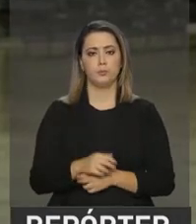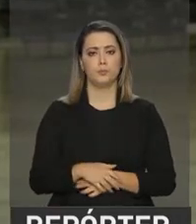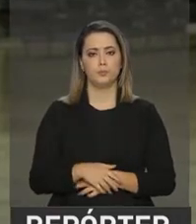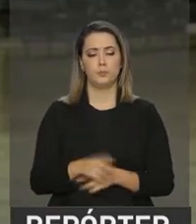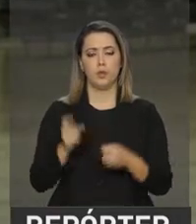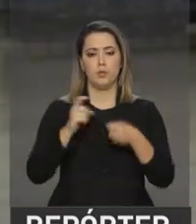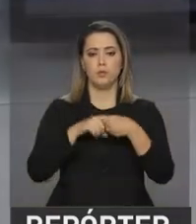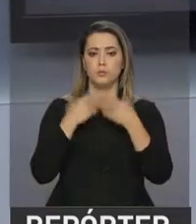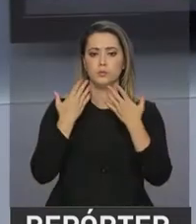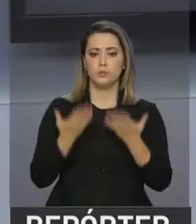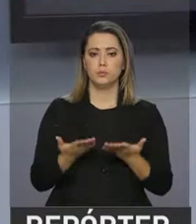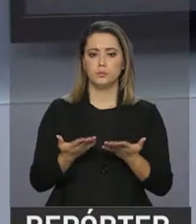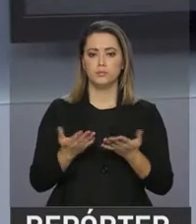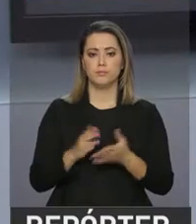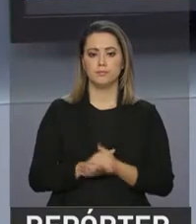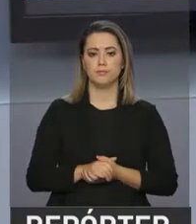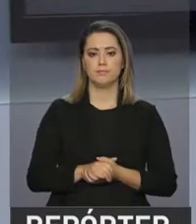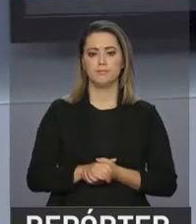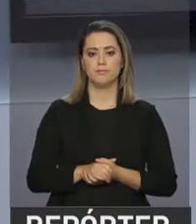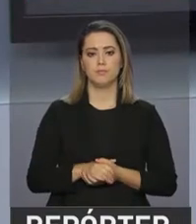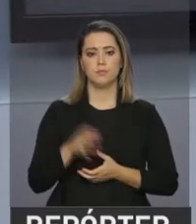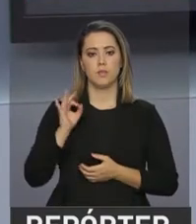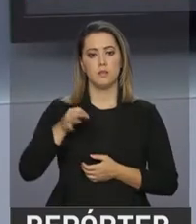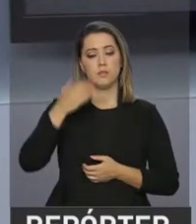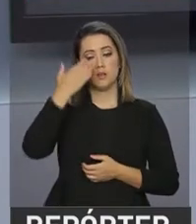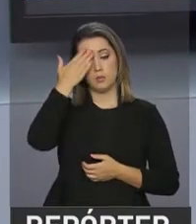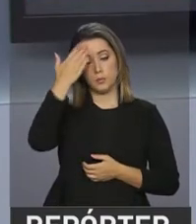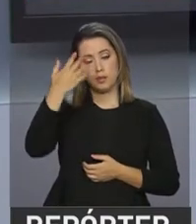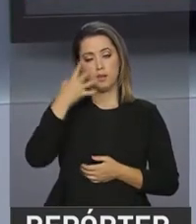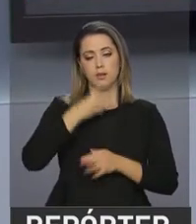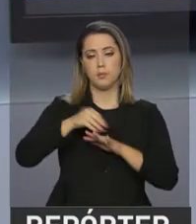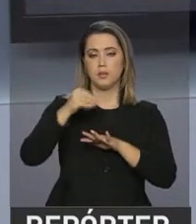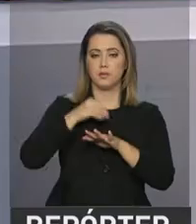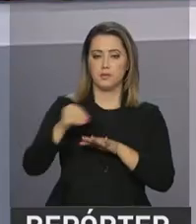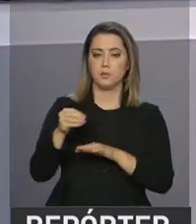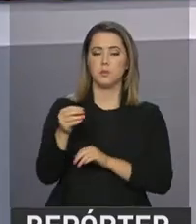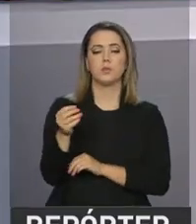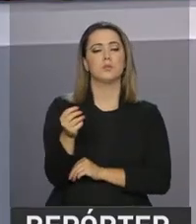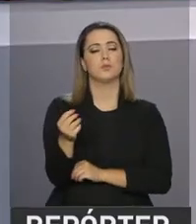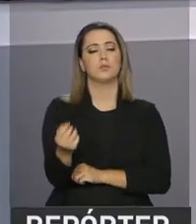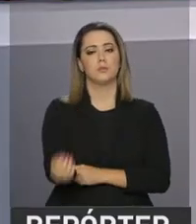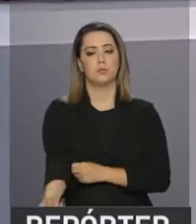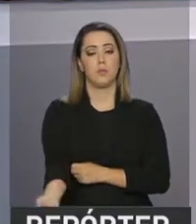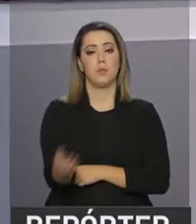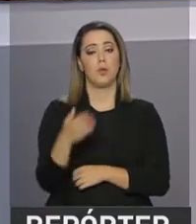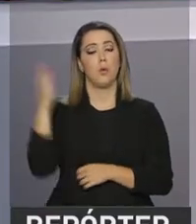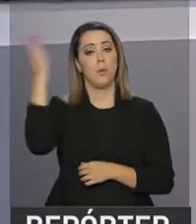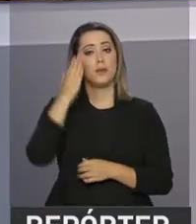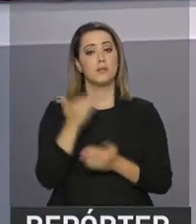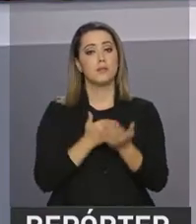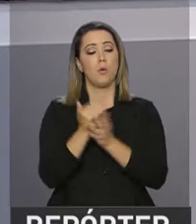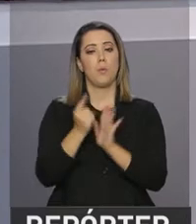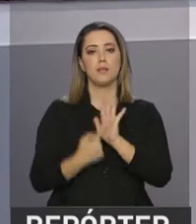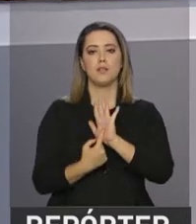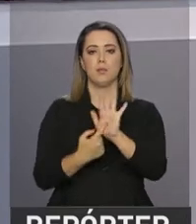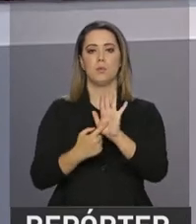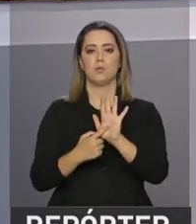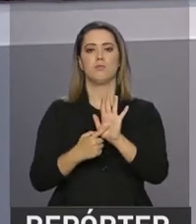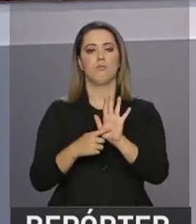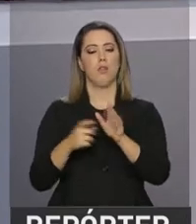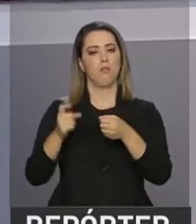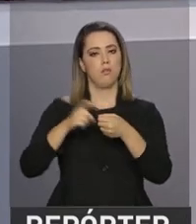eu voto com você no estúdio roberto está muito bem obrigado paulo pelas informações o brasil começa a mostrar sinais de recuperação